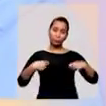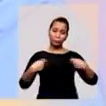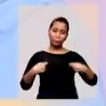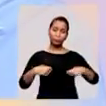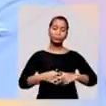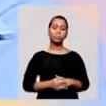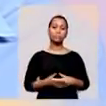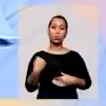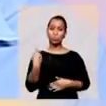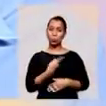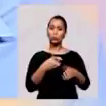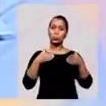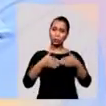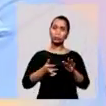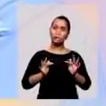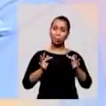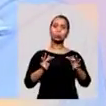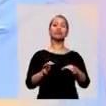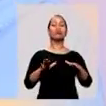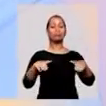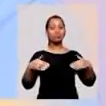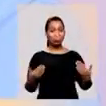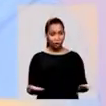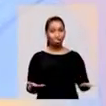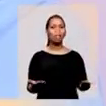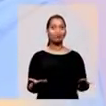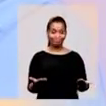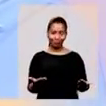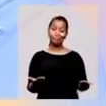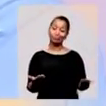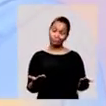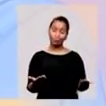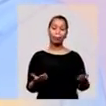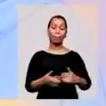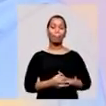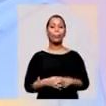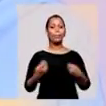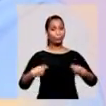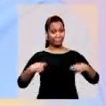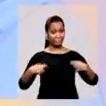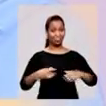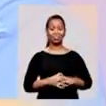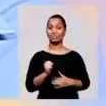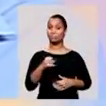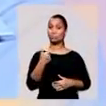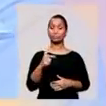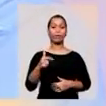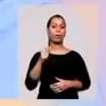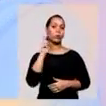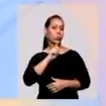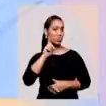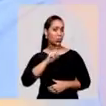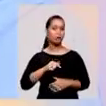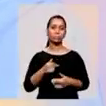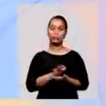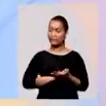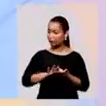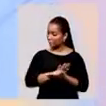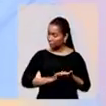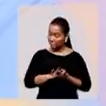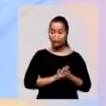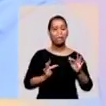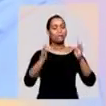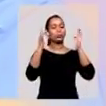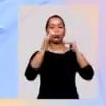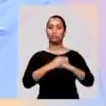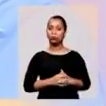isso. Quando nós olhamos para as áreas de tecnologias, então, nós falamos do básico. Isso. O básico, se eu não tenho hoje o inglês, eu não tenho nada na área